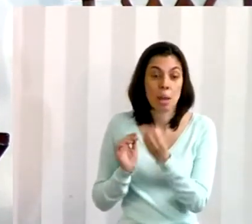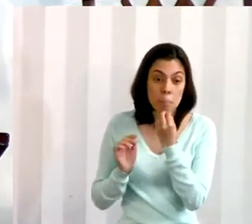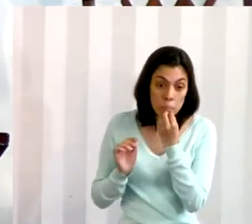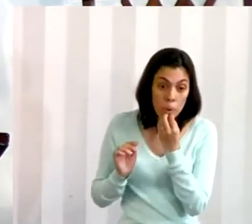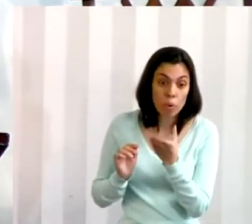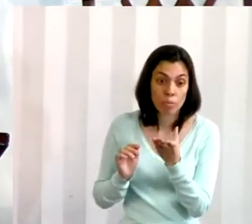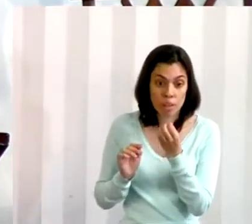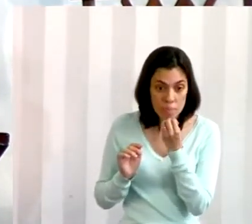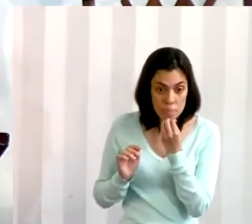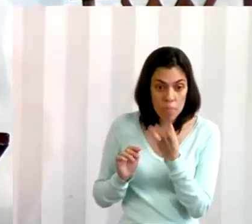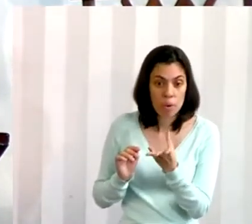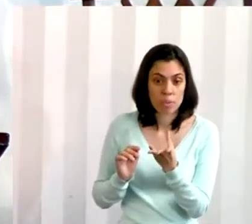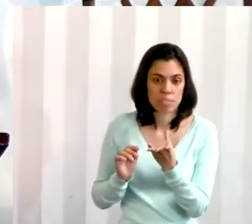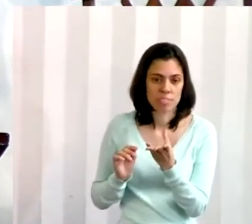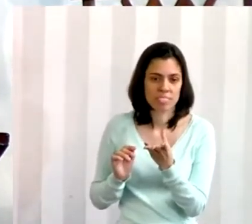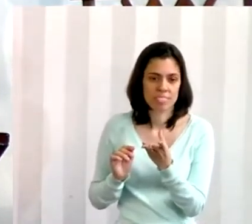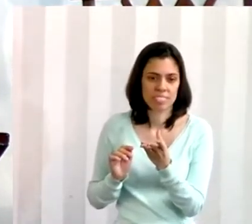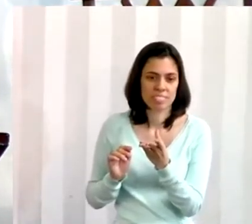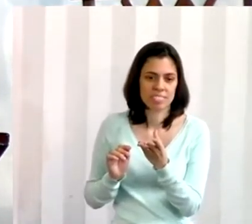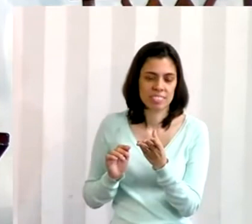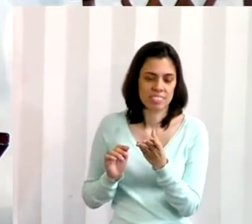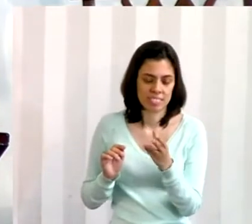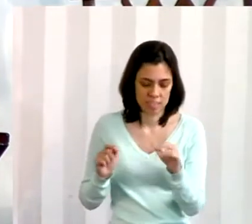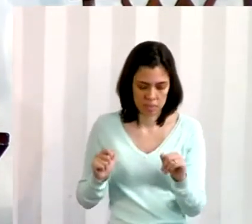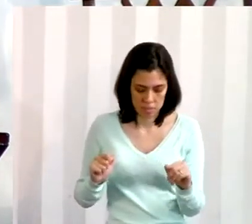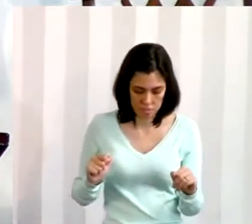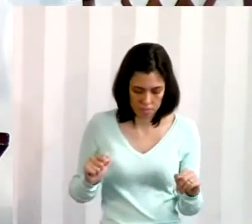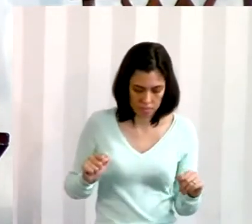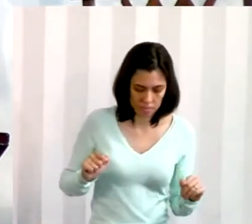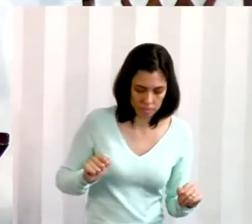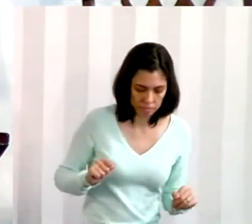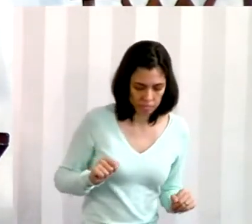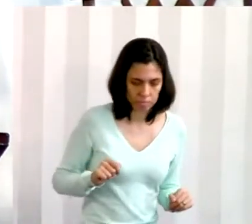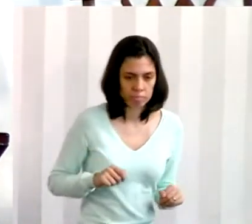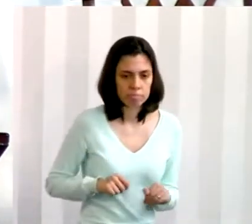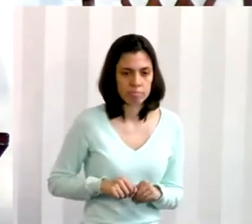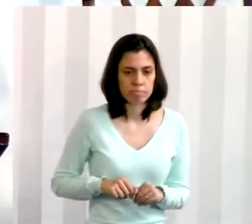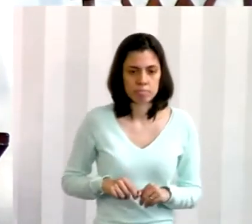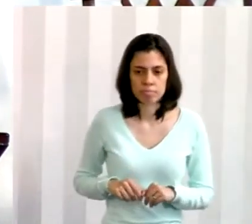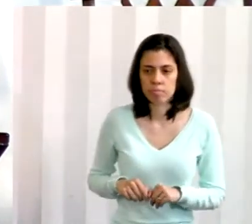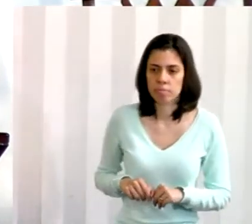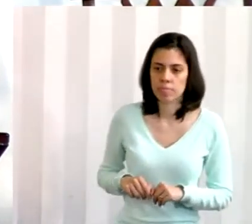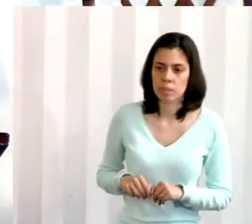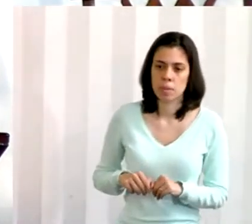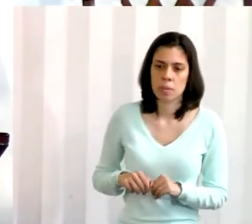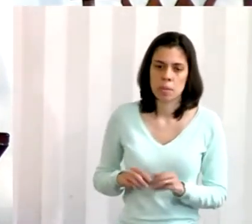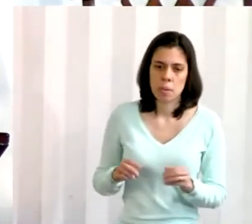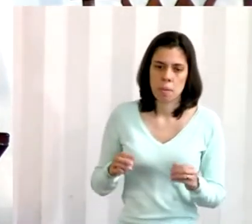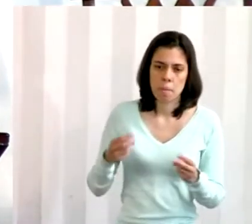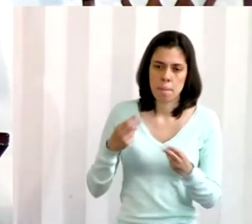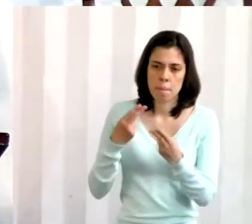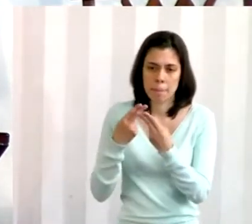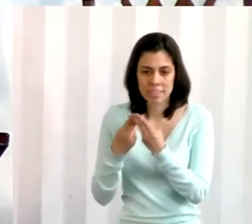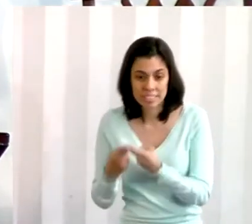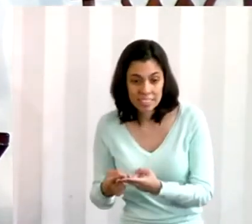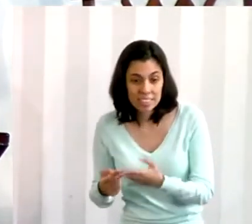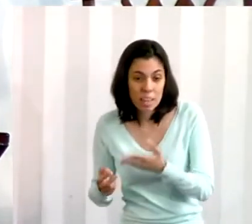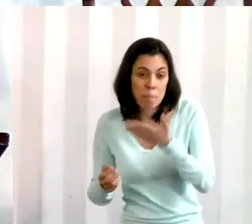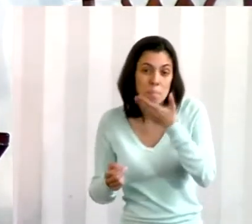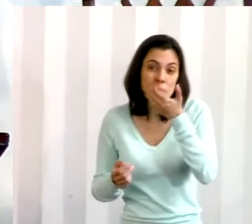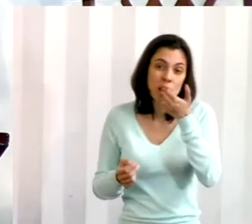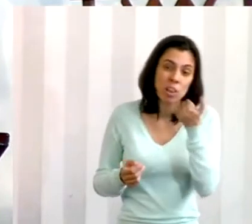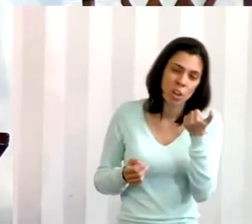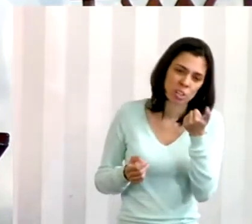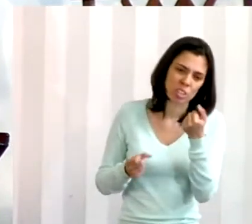atitude cristã, mais tendo paciência do que julgando o próximo. Essa é a virtude